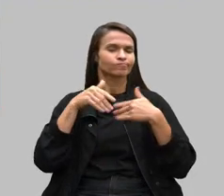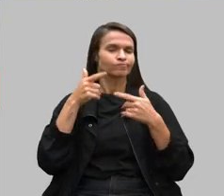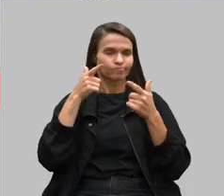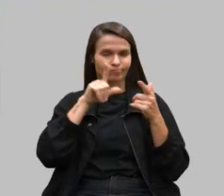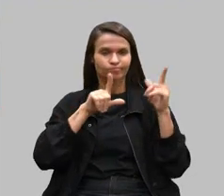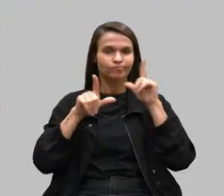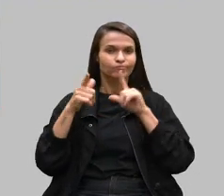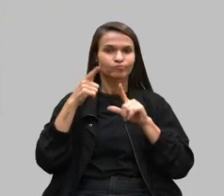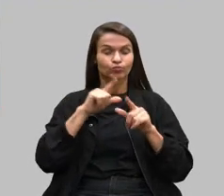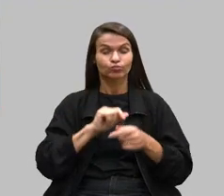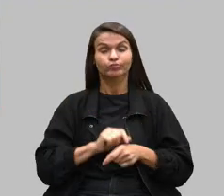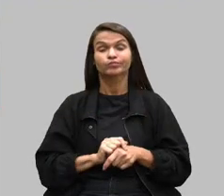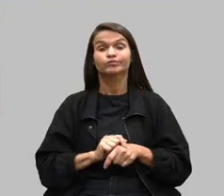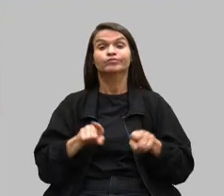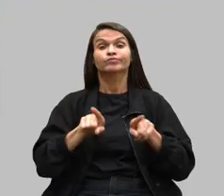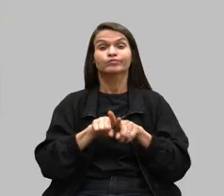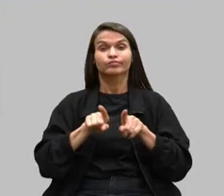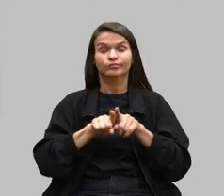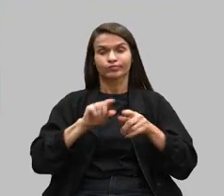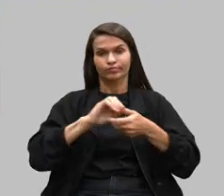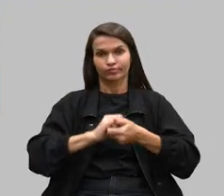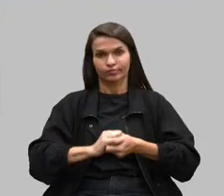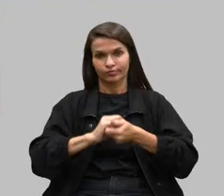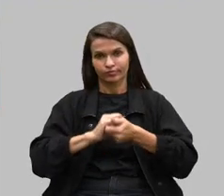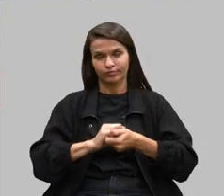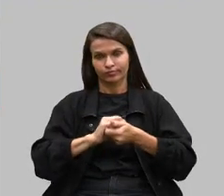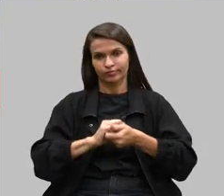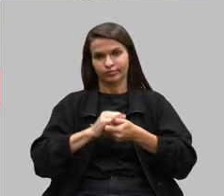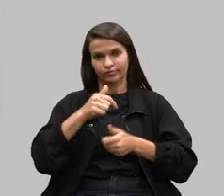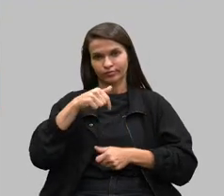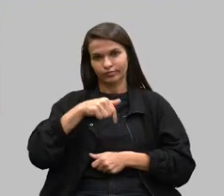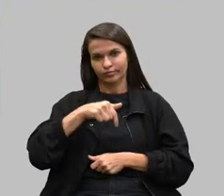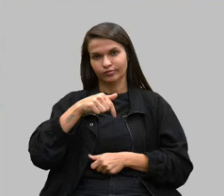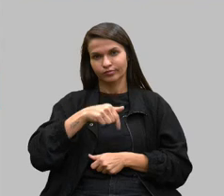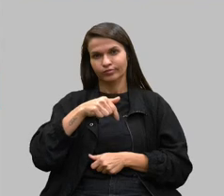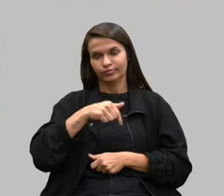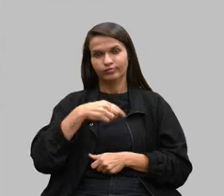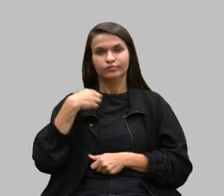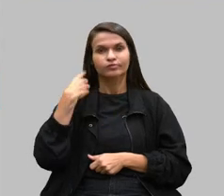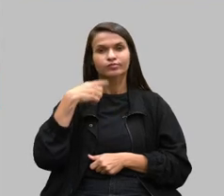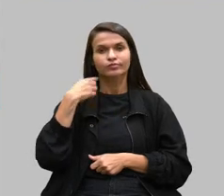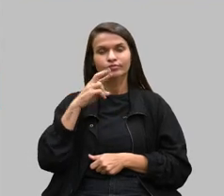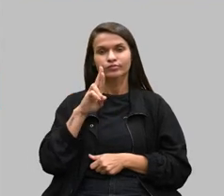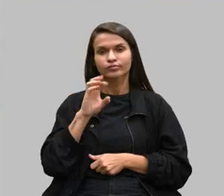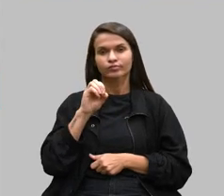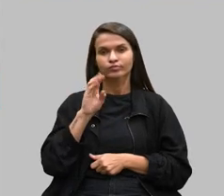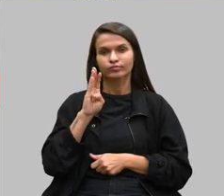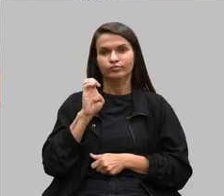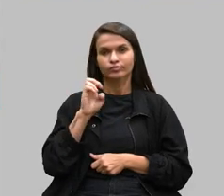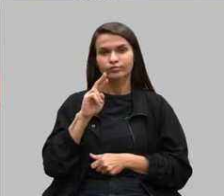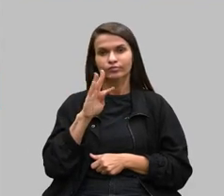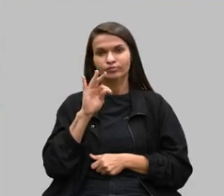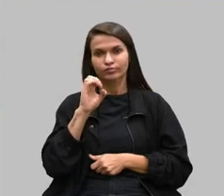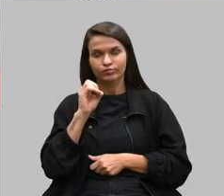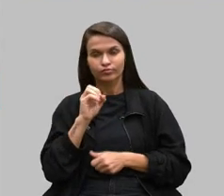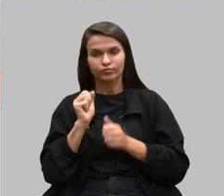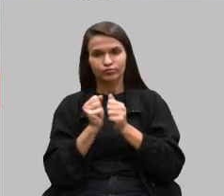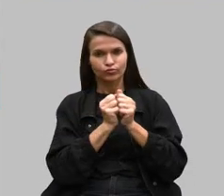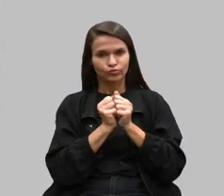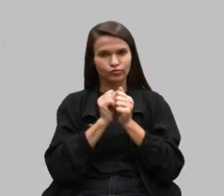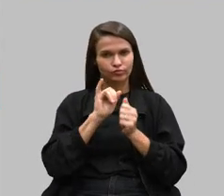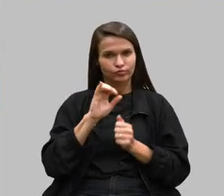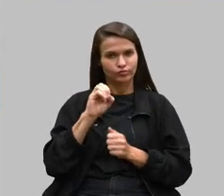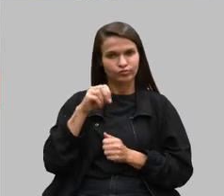deixar de cumprimentar também aqui Deputado Roberto Andrade né que também junto com a Ione